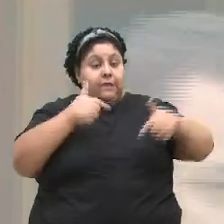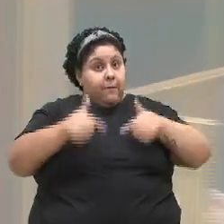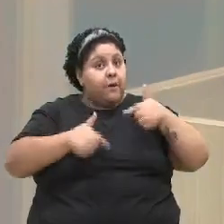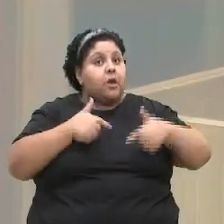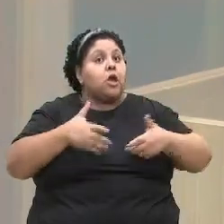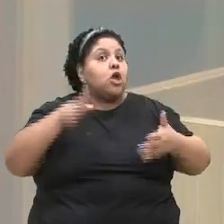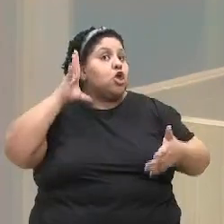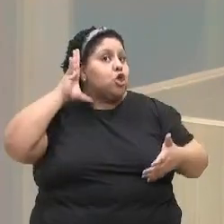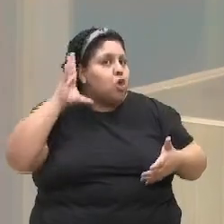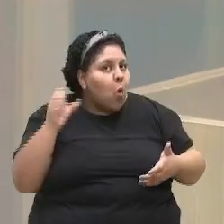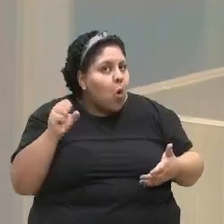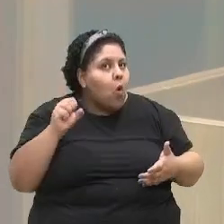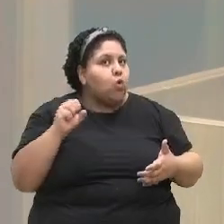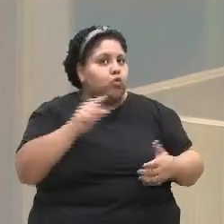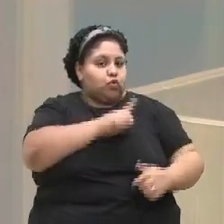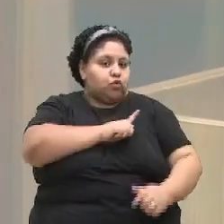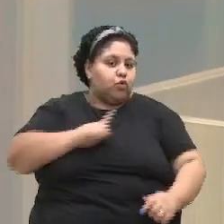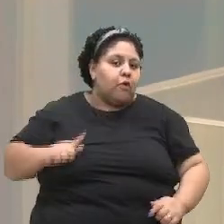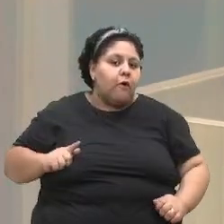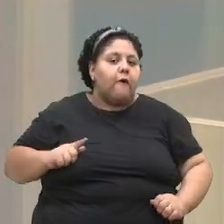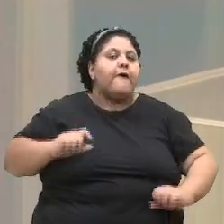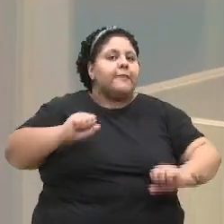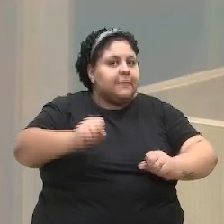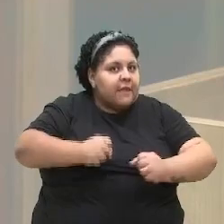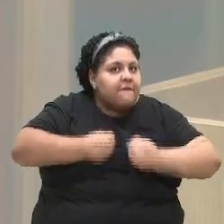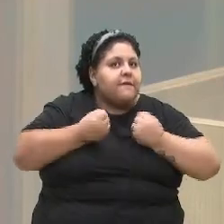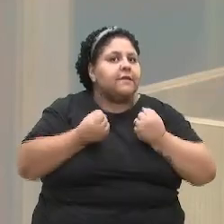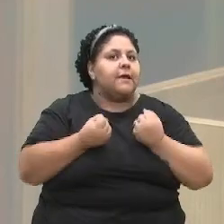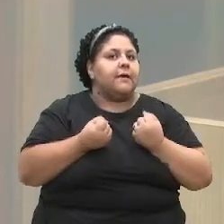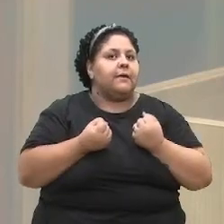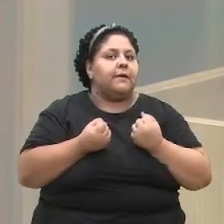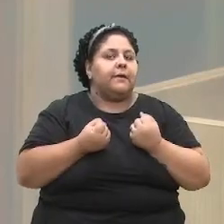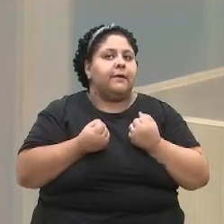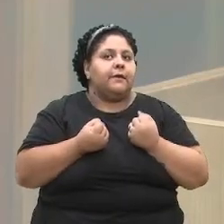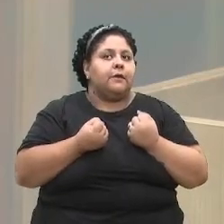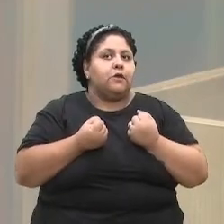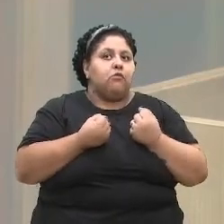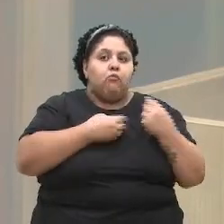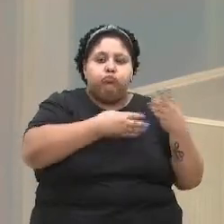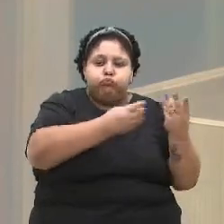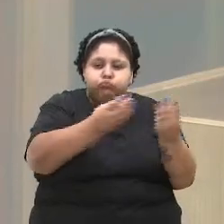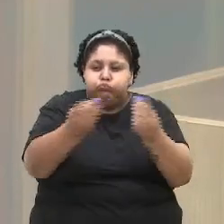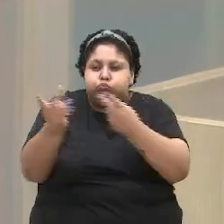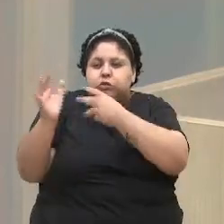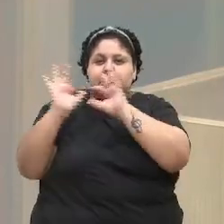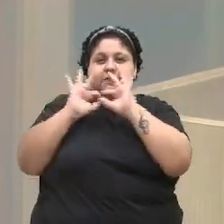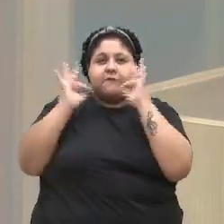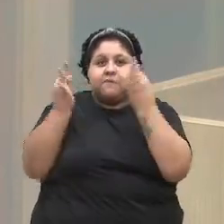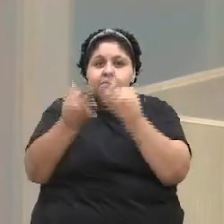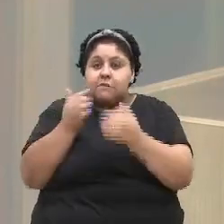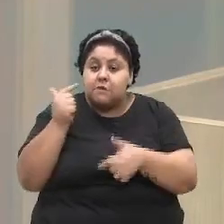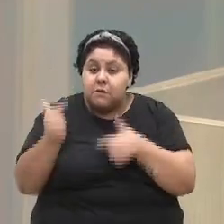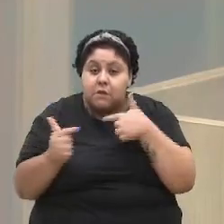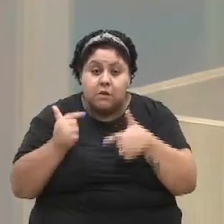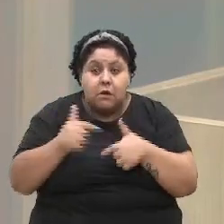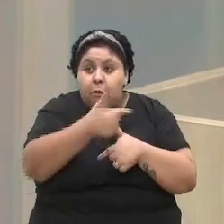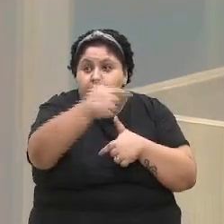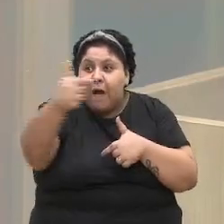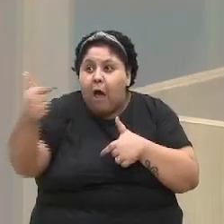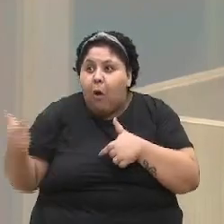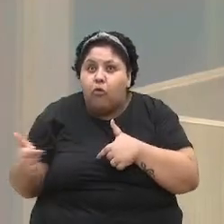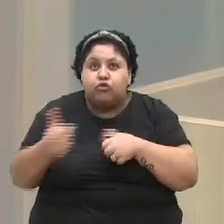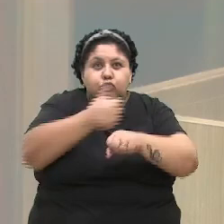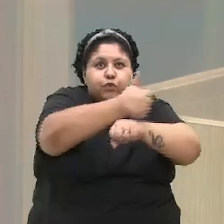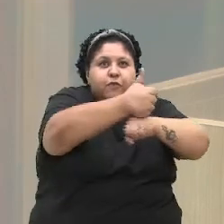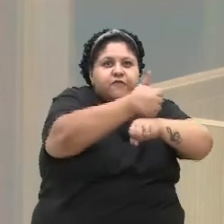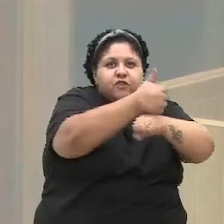eu ouo tantos governos defender que são milhares de famílias que trabalham para milhares de